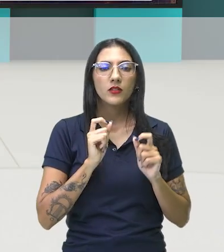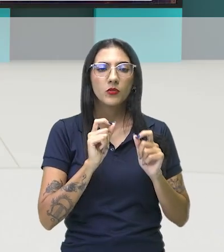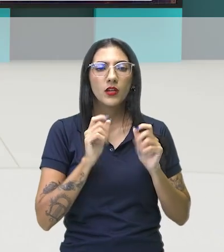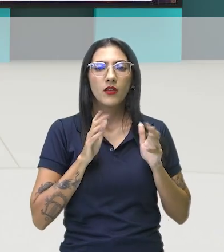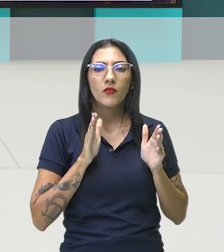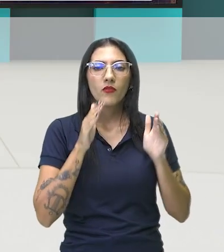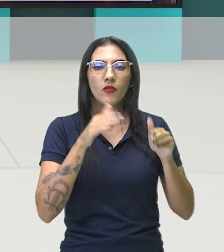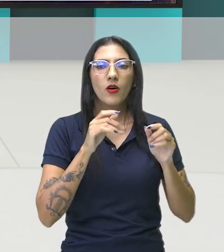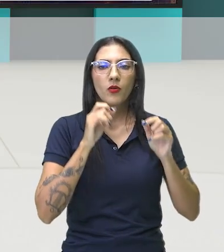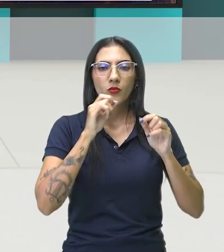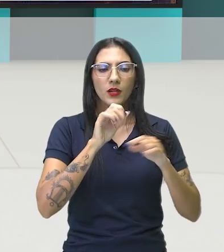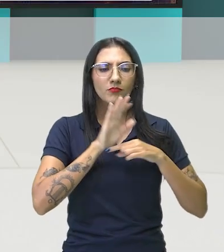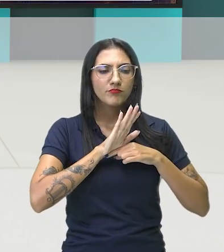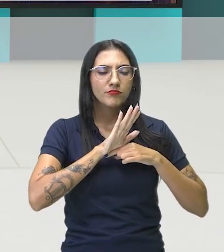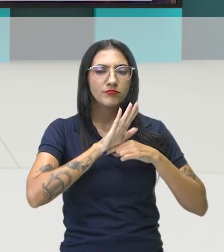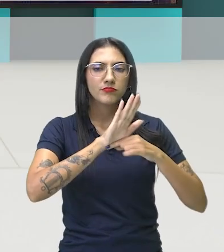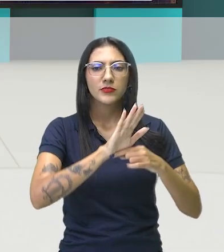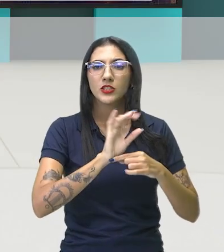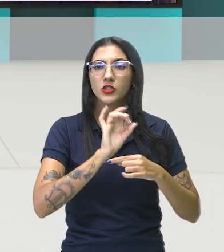que